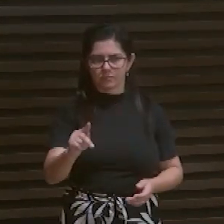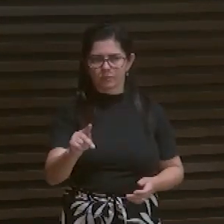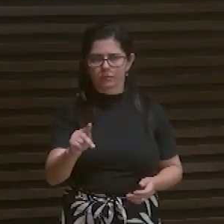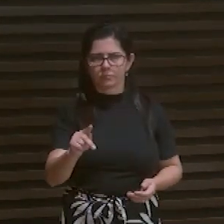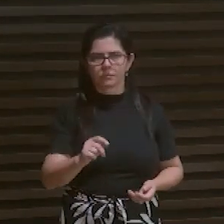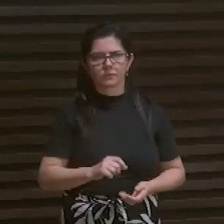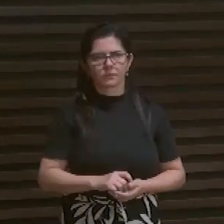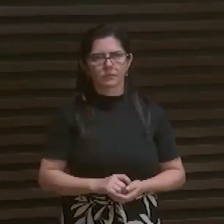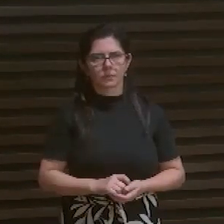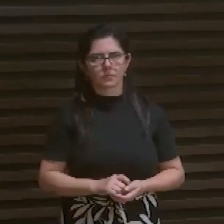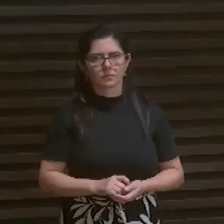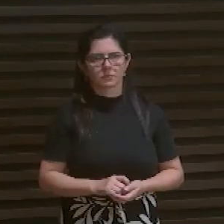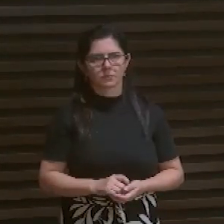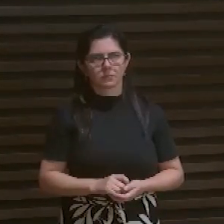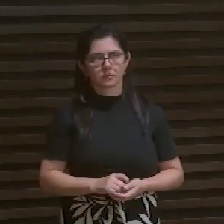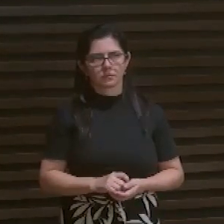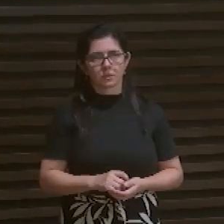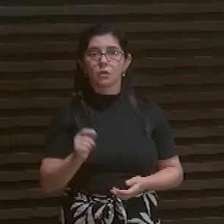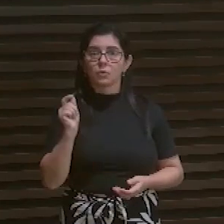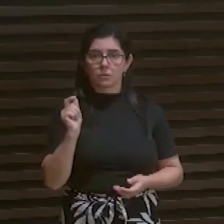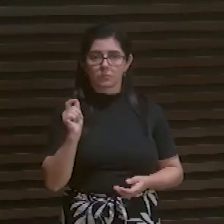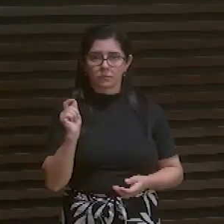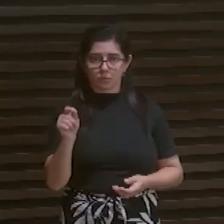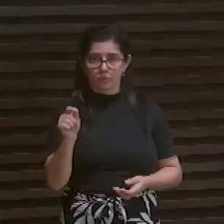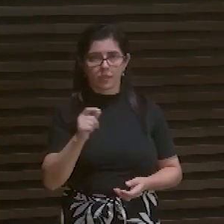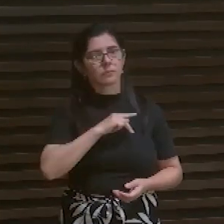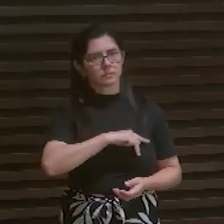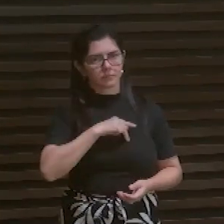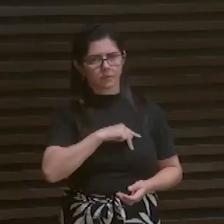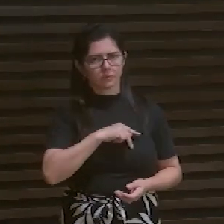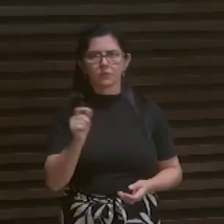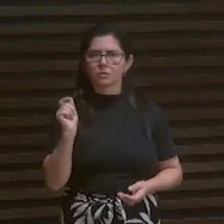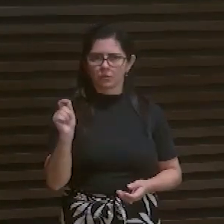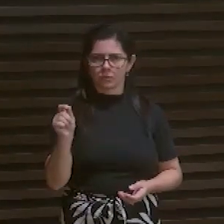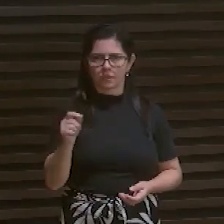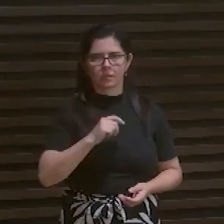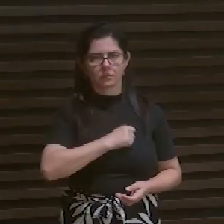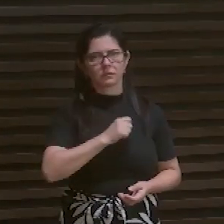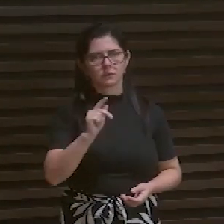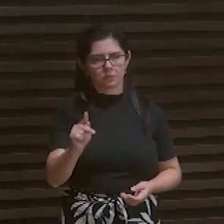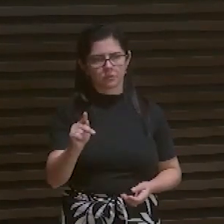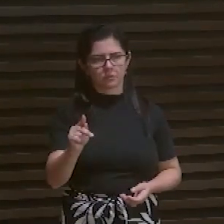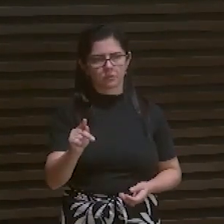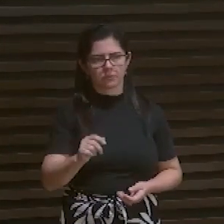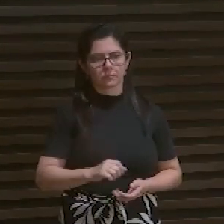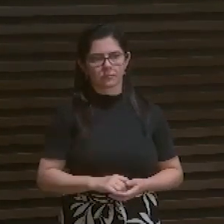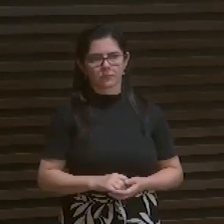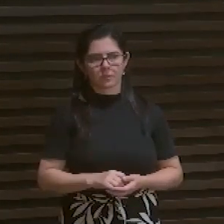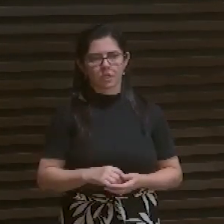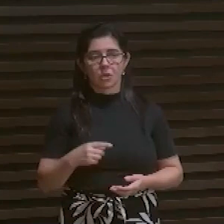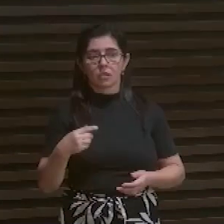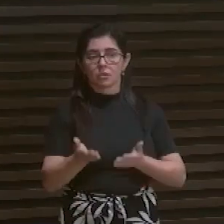era. E ele fala, o que é Paulo e o que é Apolo? Nós somos meros